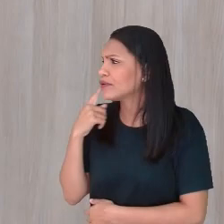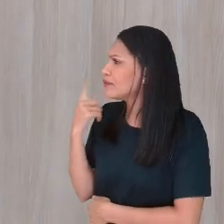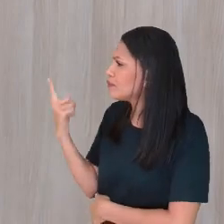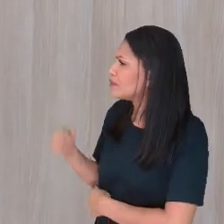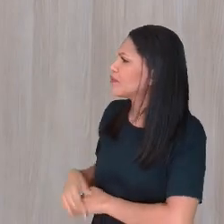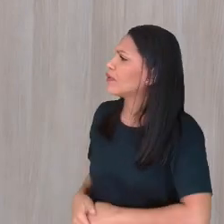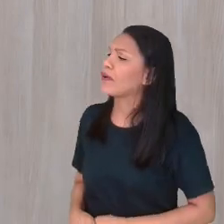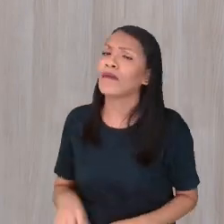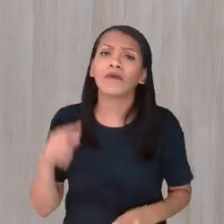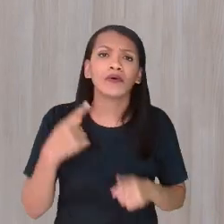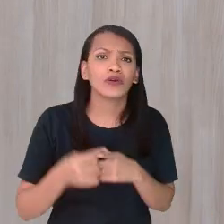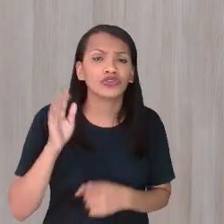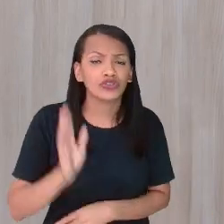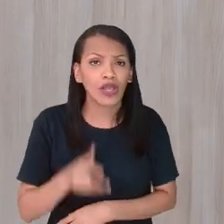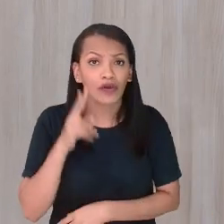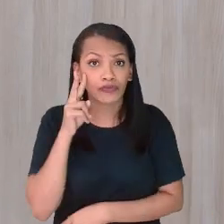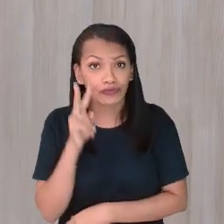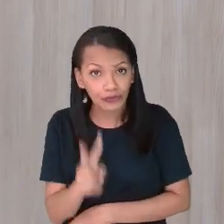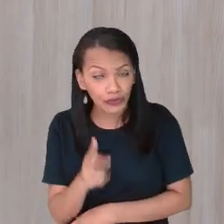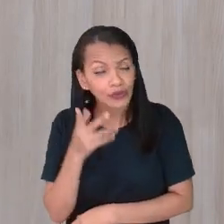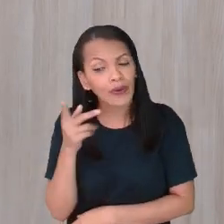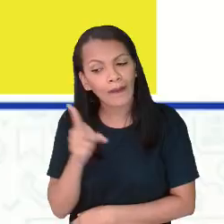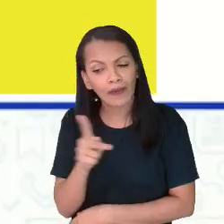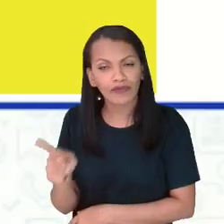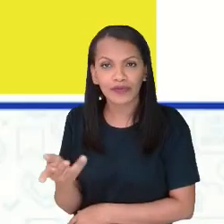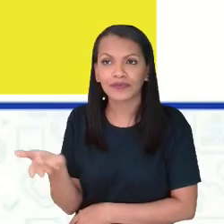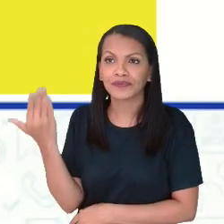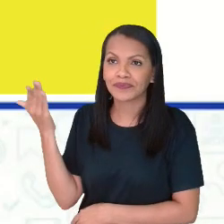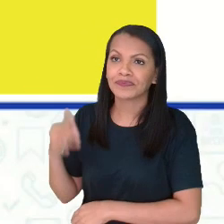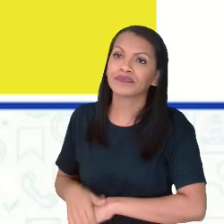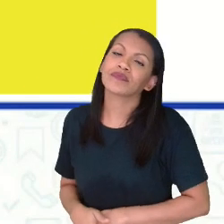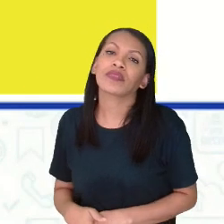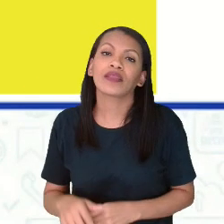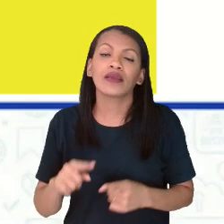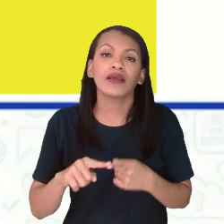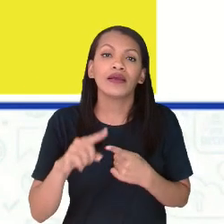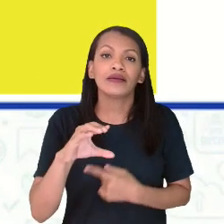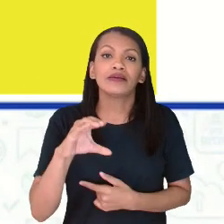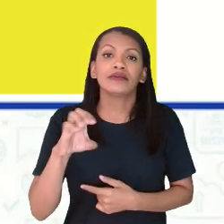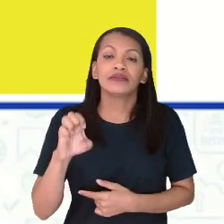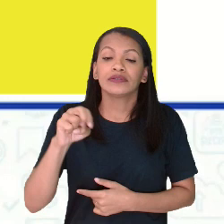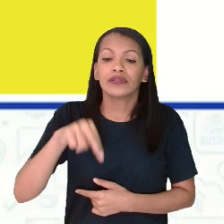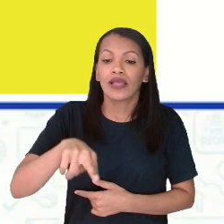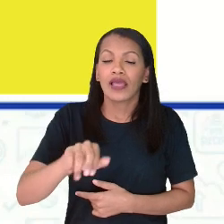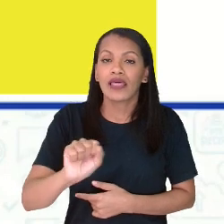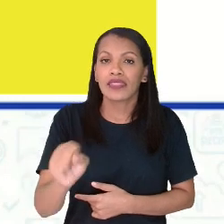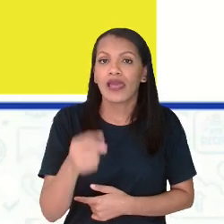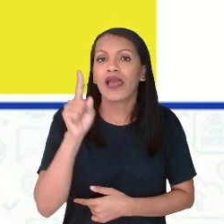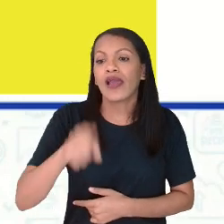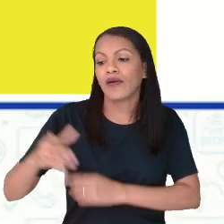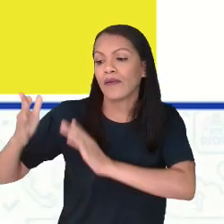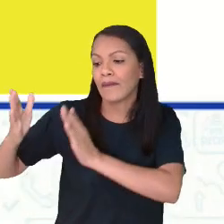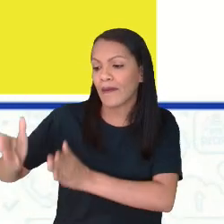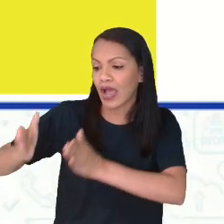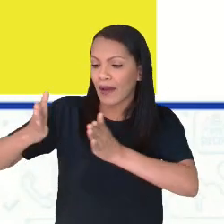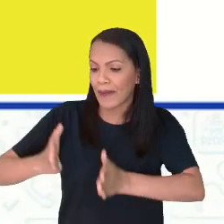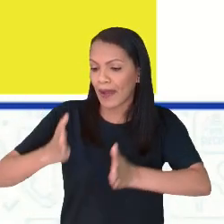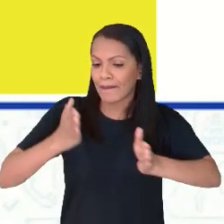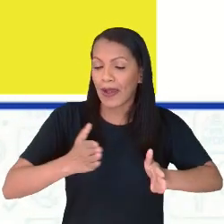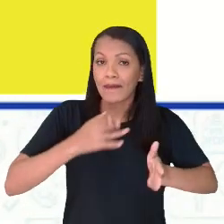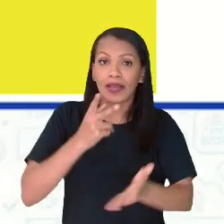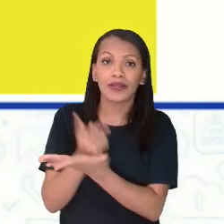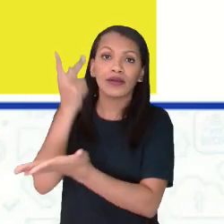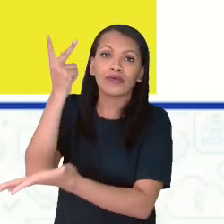porque já viram com Vilma, né? A cena é a unidade de ação correspondente a cada parte da